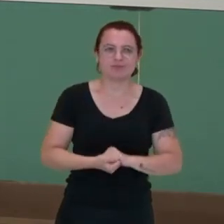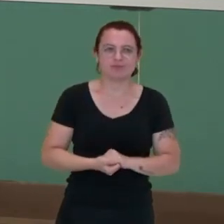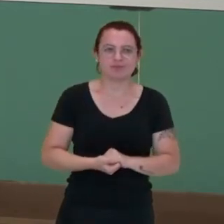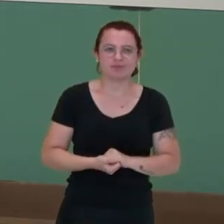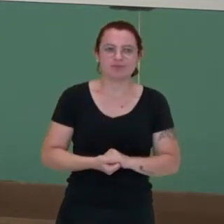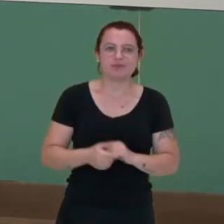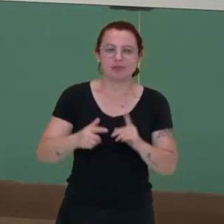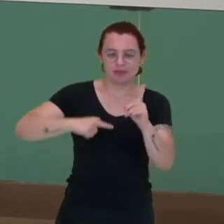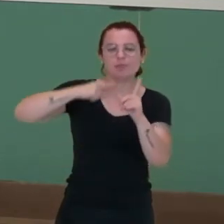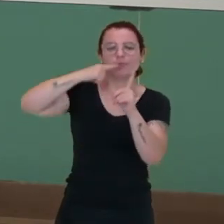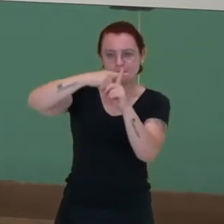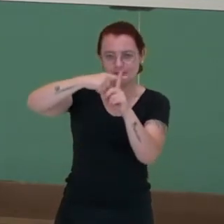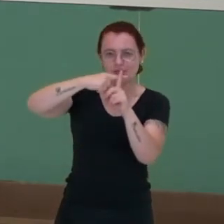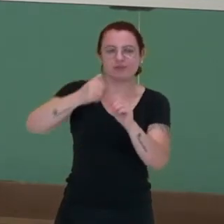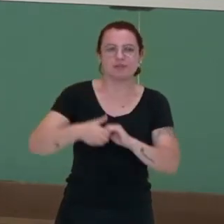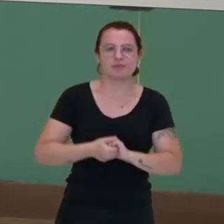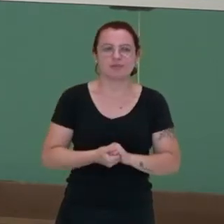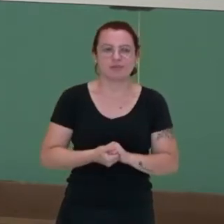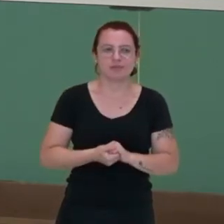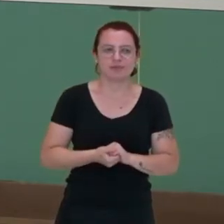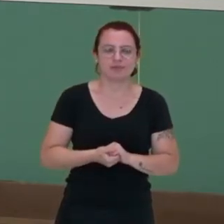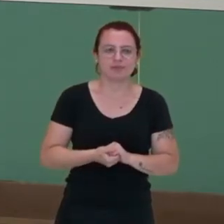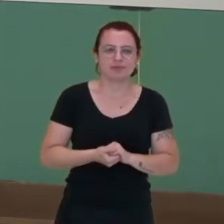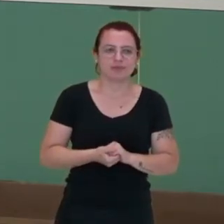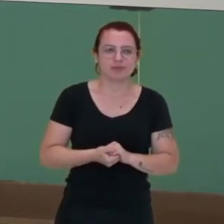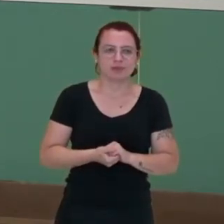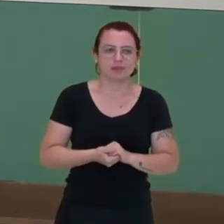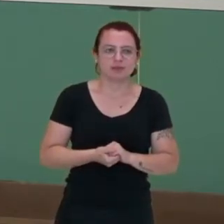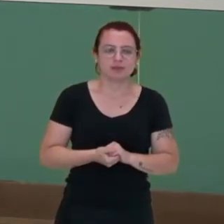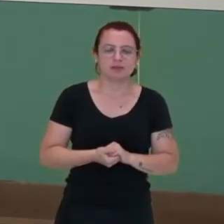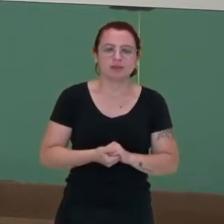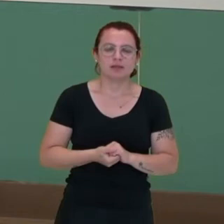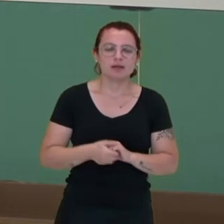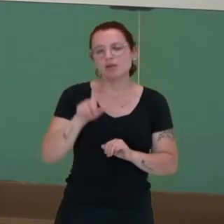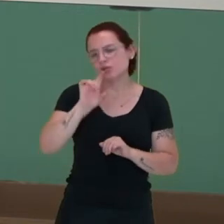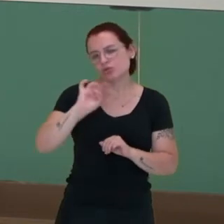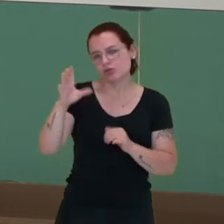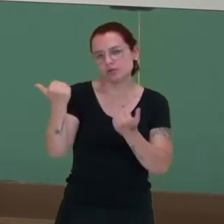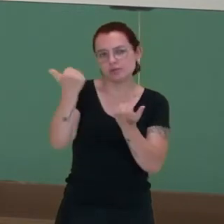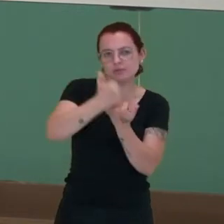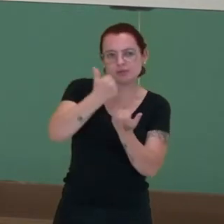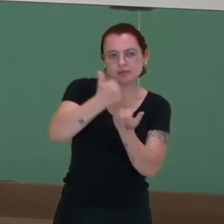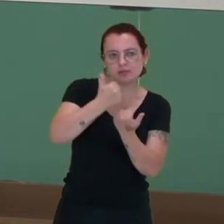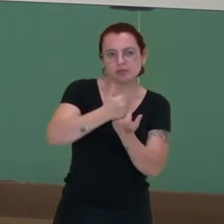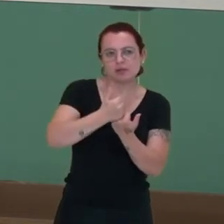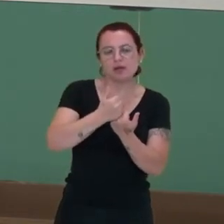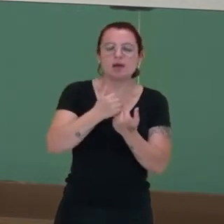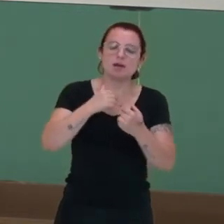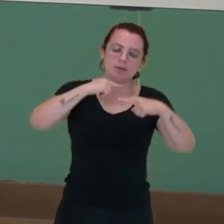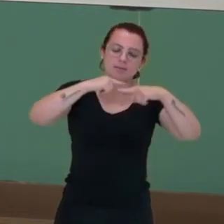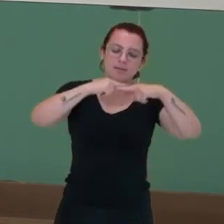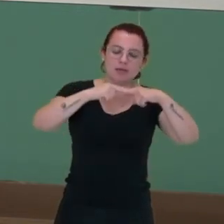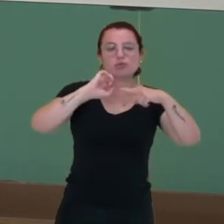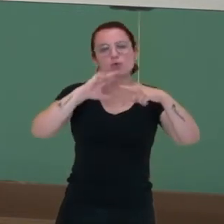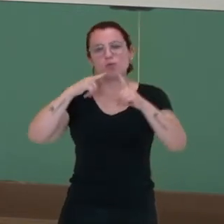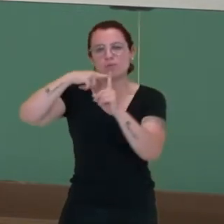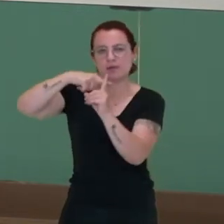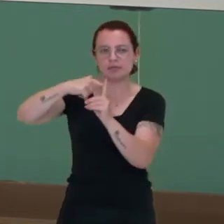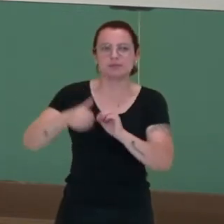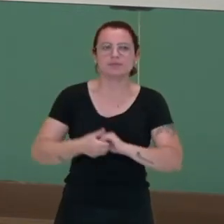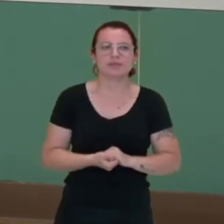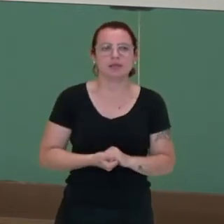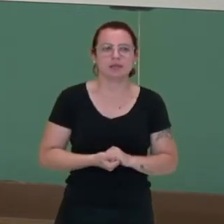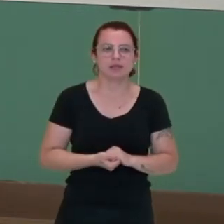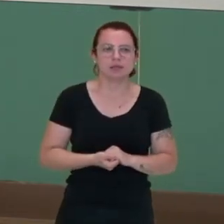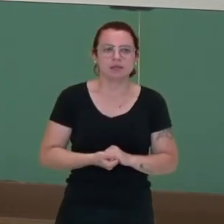minhas expressões ficam desse jeito que vocês estão vendo aqui na tela, né? É só substituir o g por menos g ou mais g.